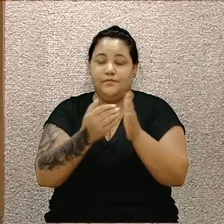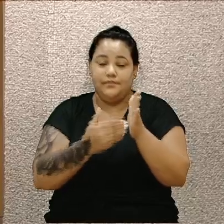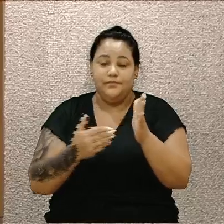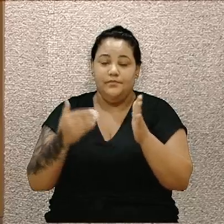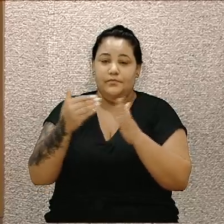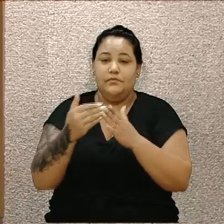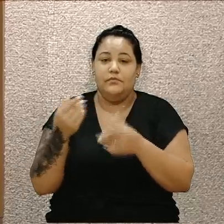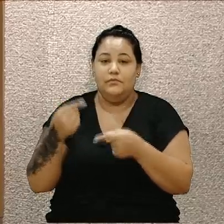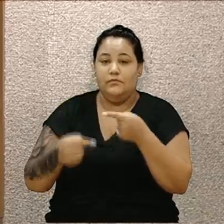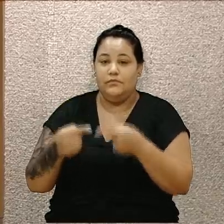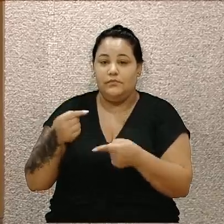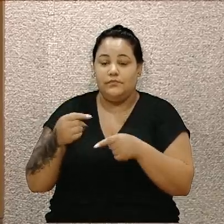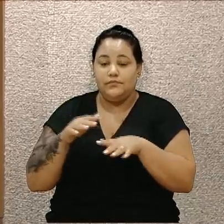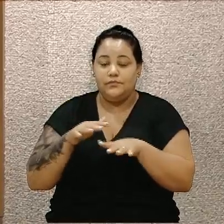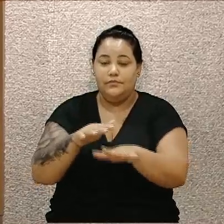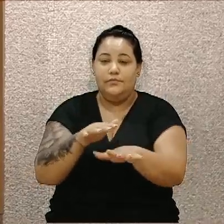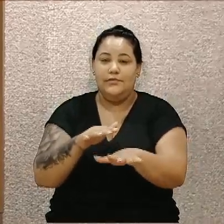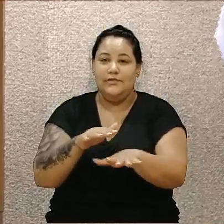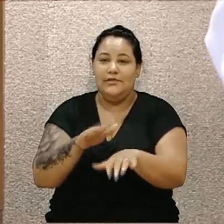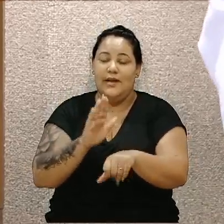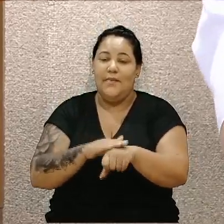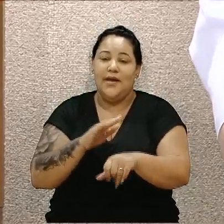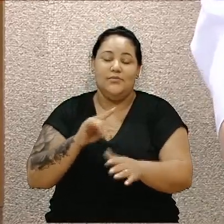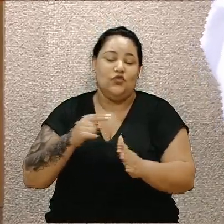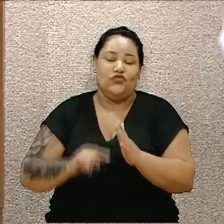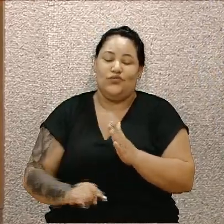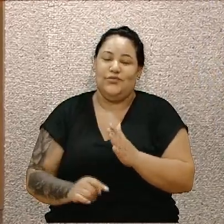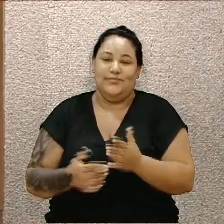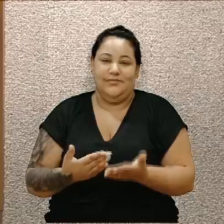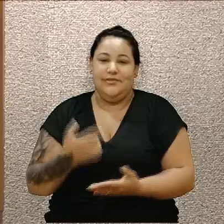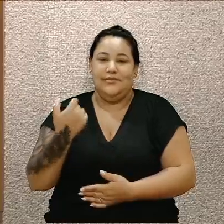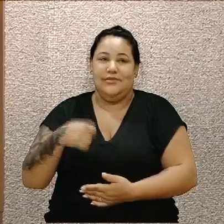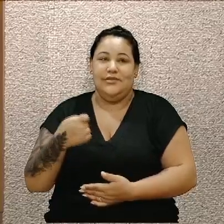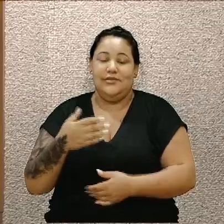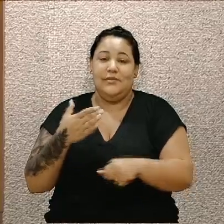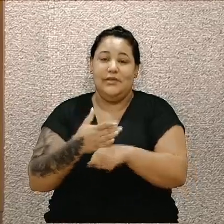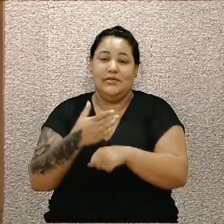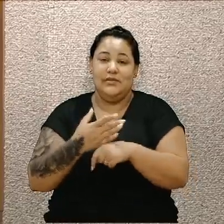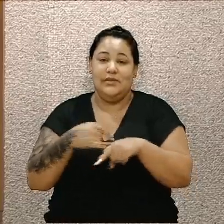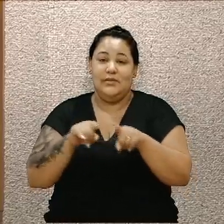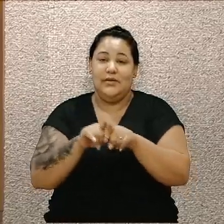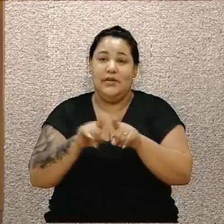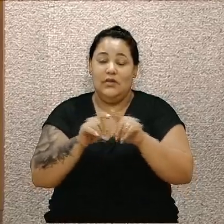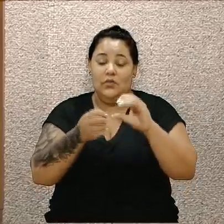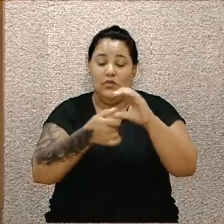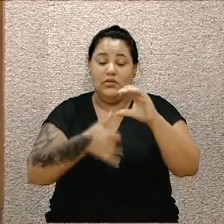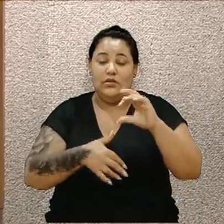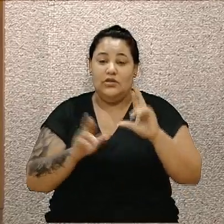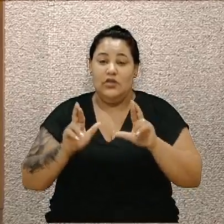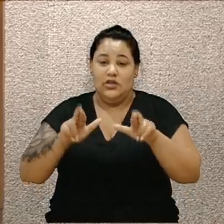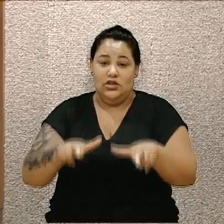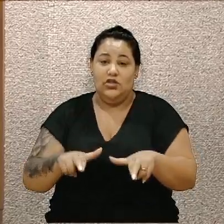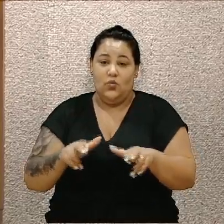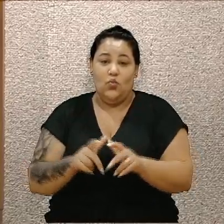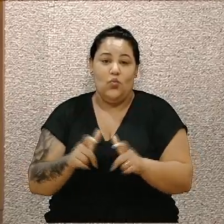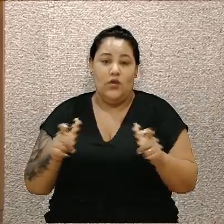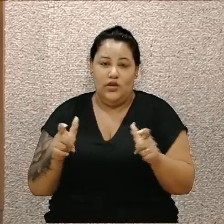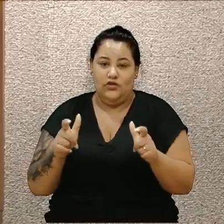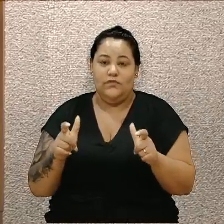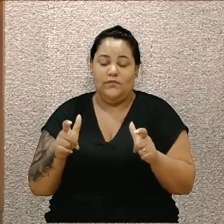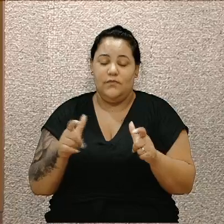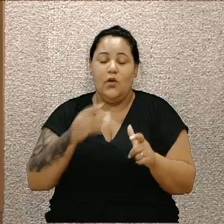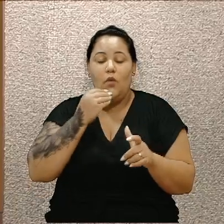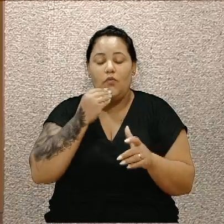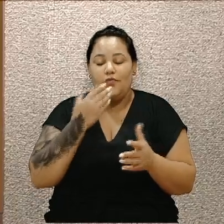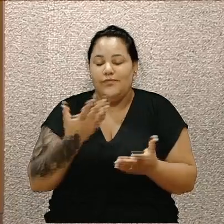regional, ela é bem mais ampla e ela deve envolver, inclusive, um conceito de região metropolitana, né? Obrigatoriamente, né?